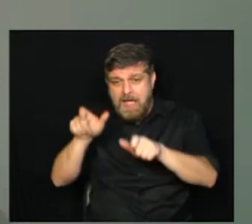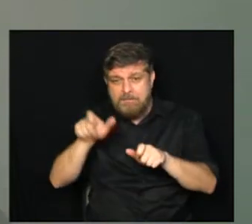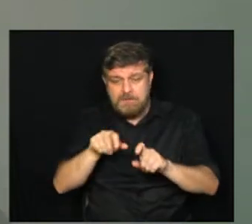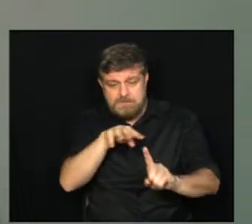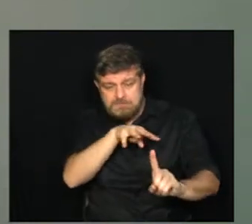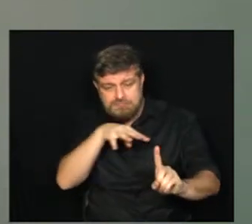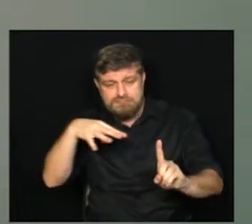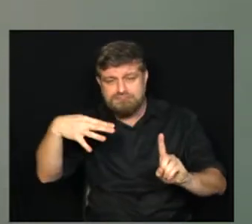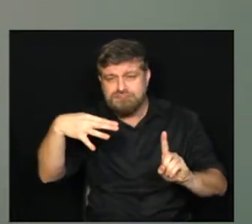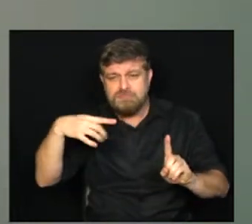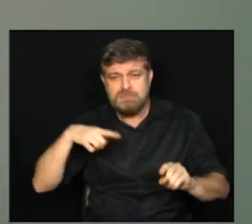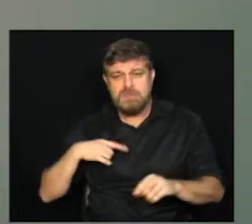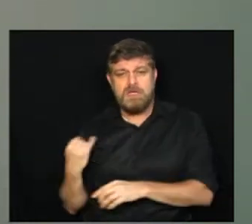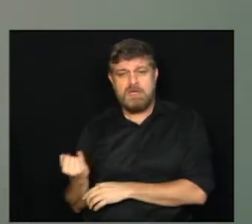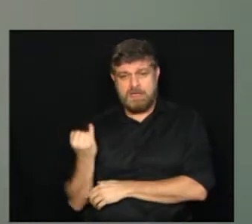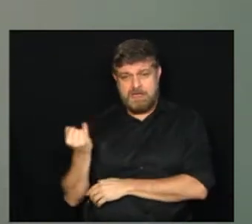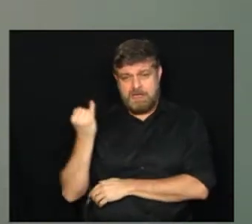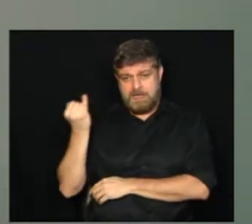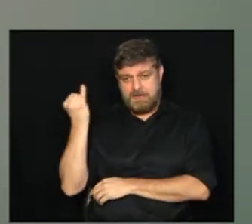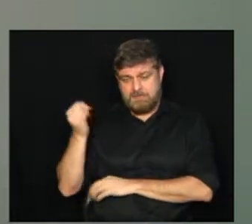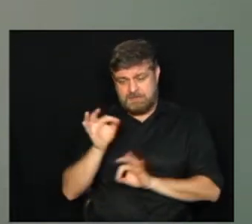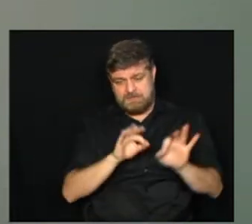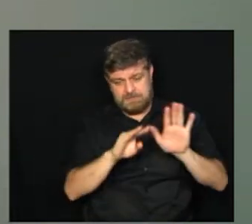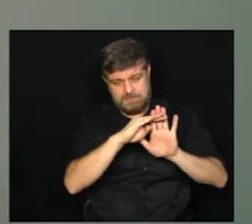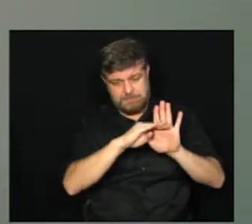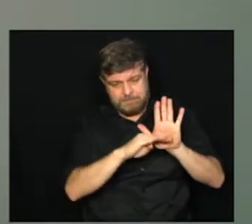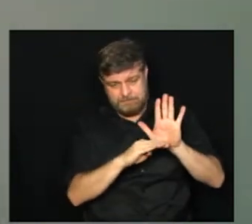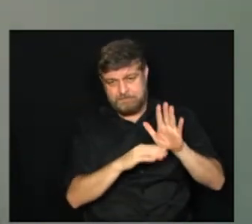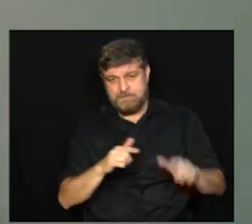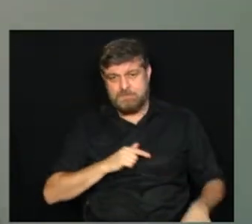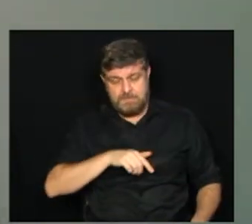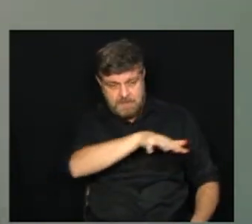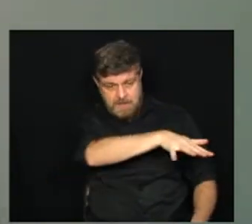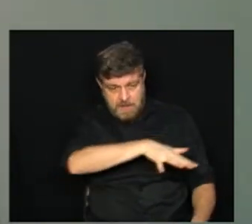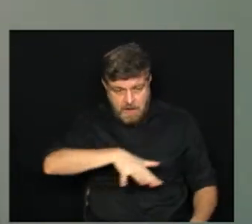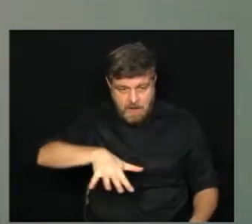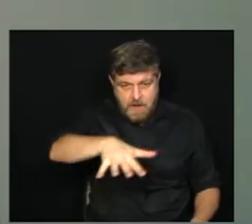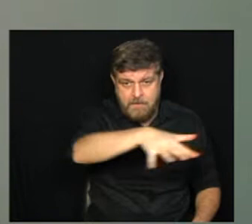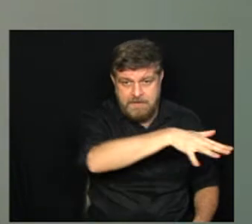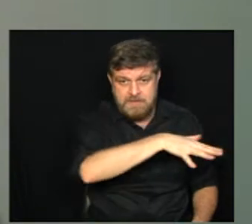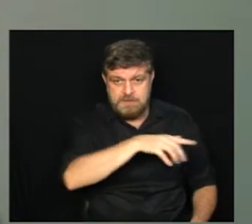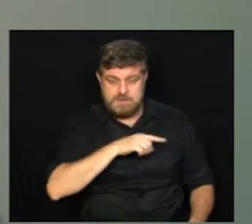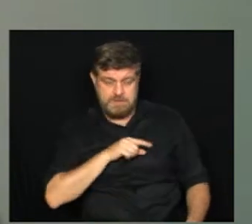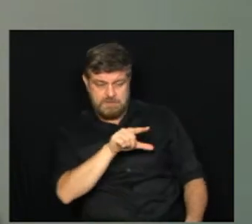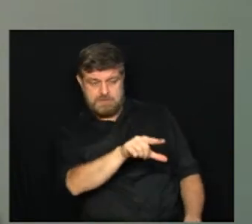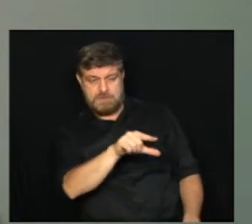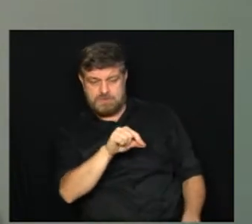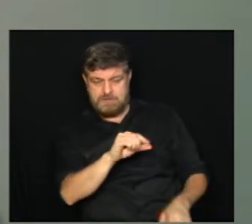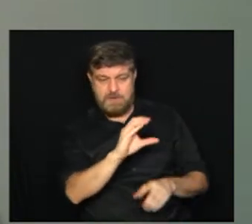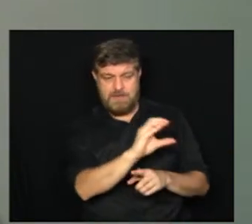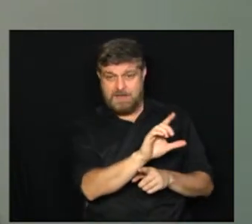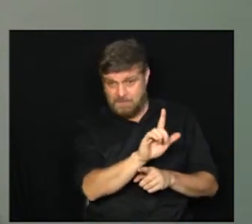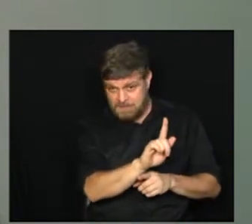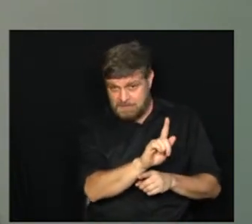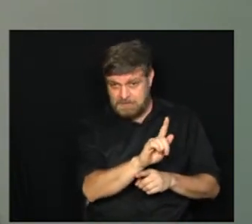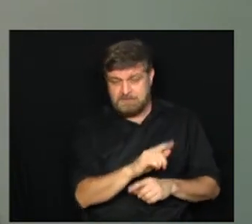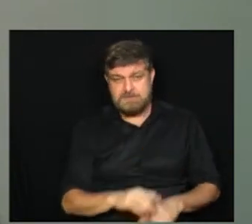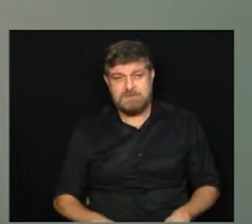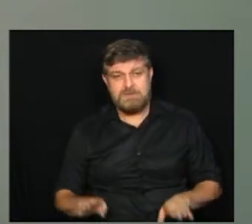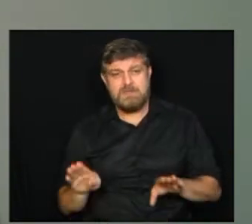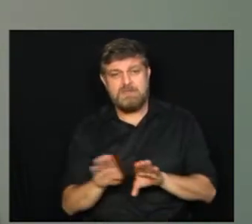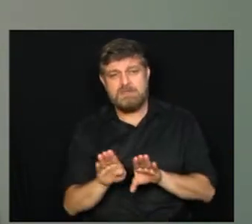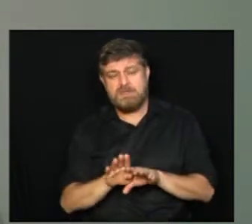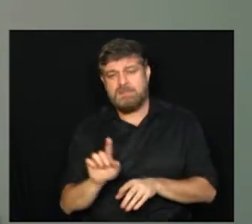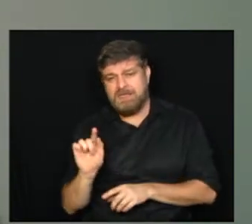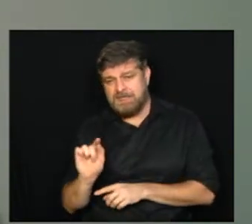grande riqueza do projeto. Ele olhou uma região, partiu de um território, partiu de um olhar que,